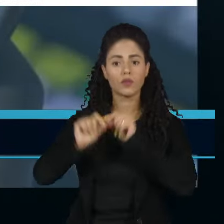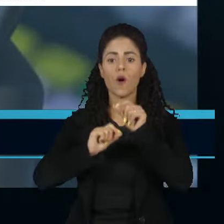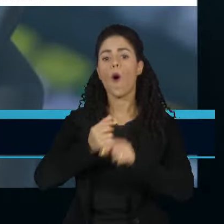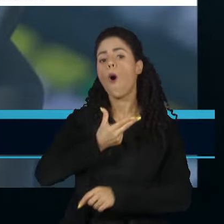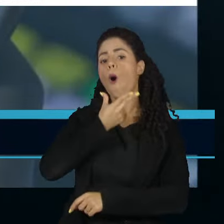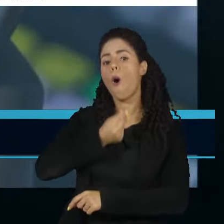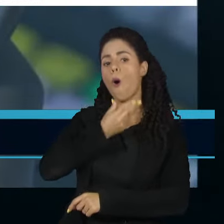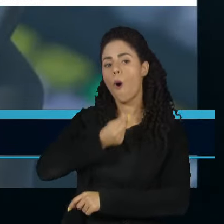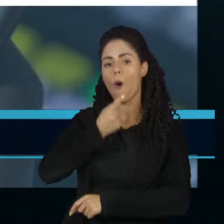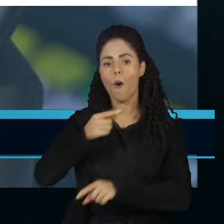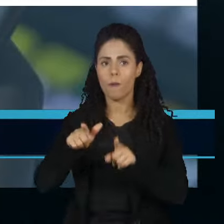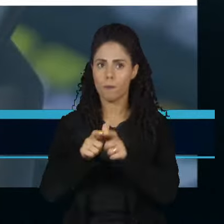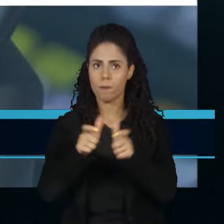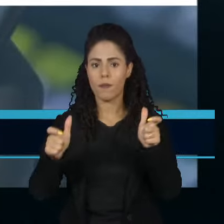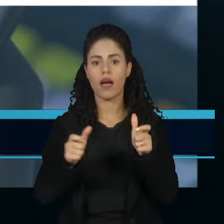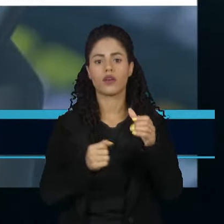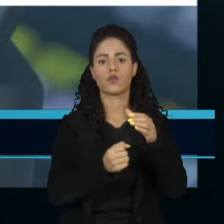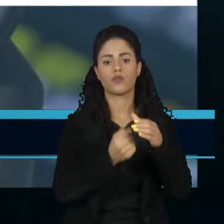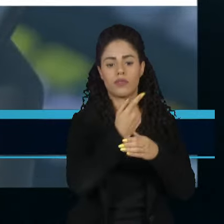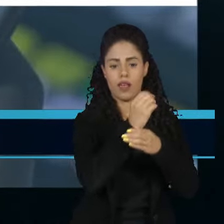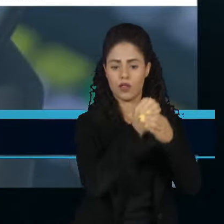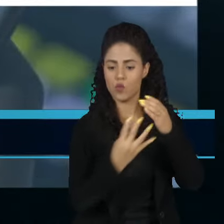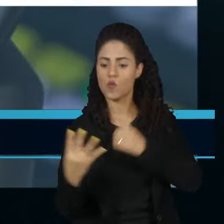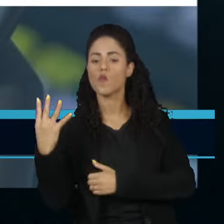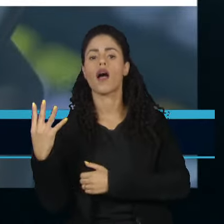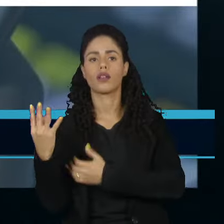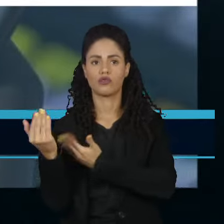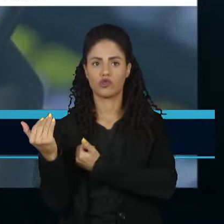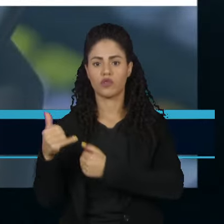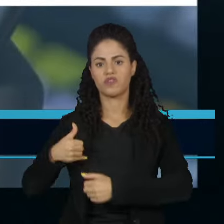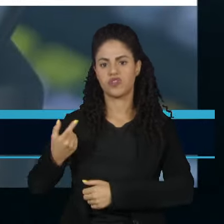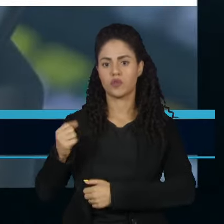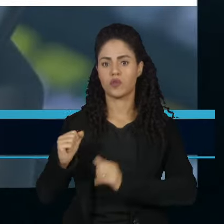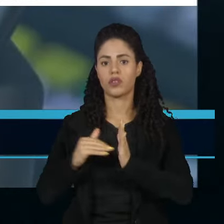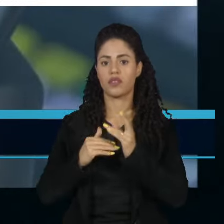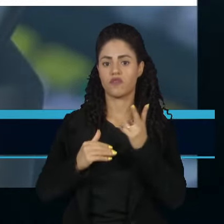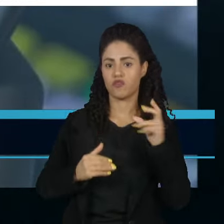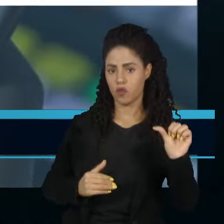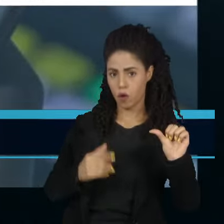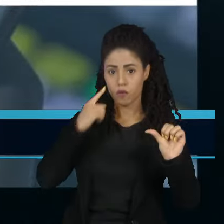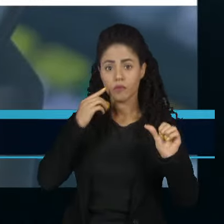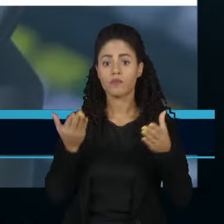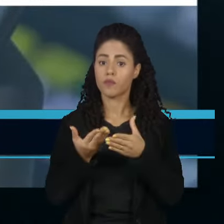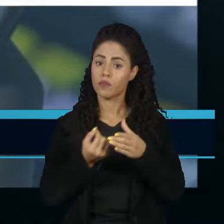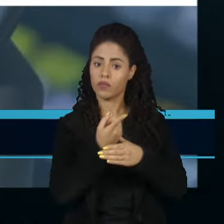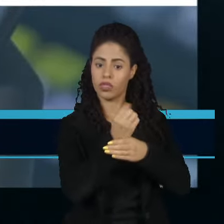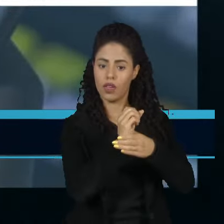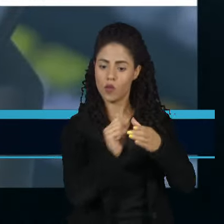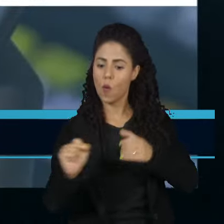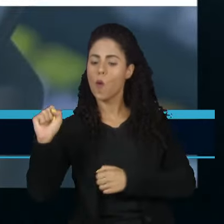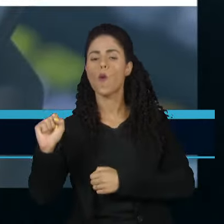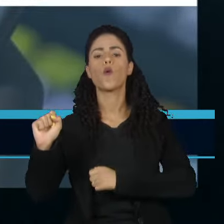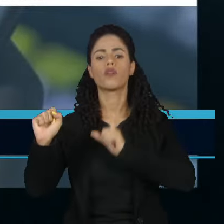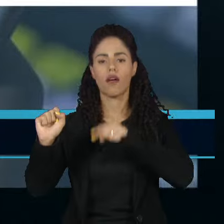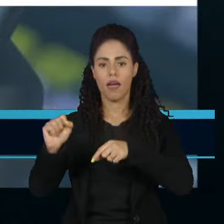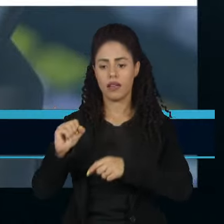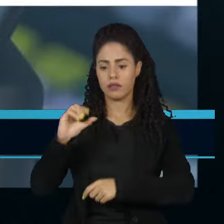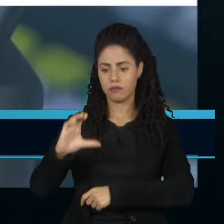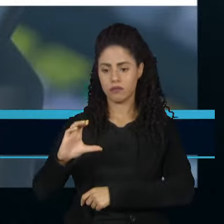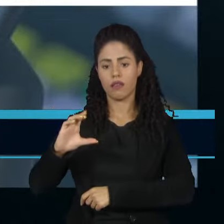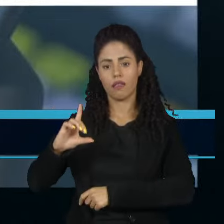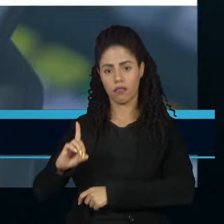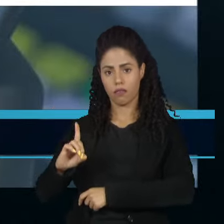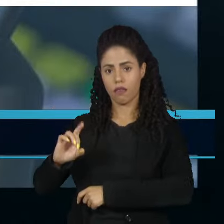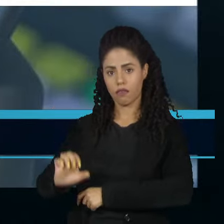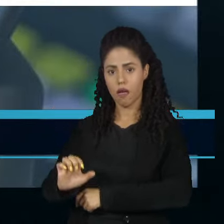homens quatro em cada 10 São jovens entre 18 e 29 anos oito em cada 10 São das classes c